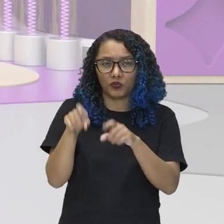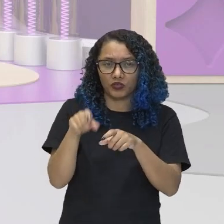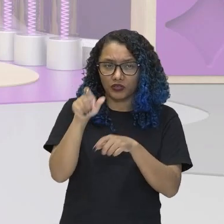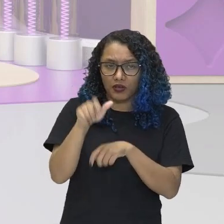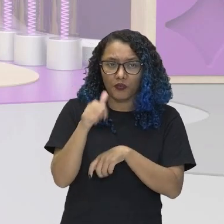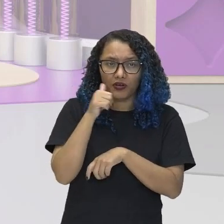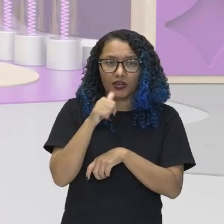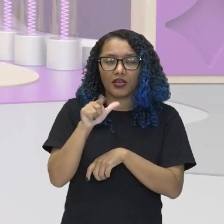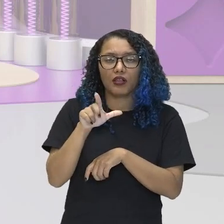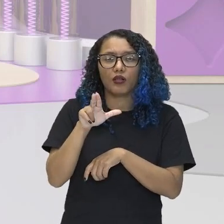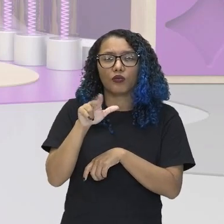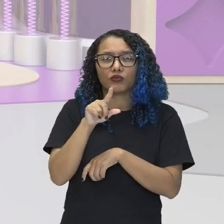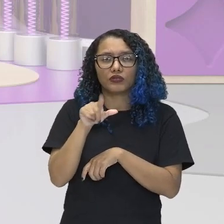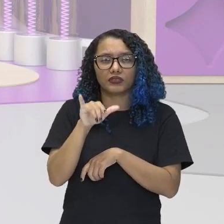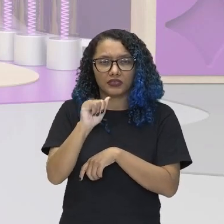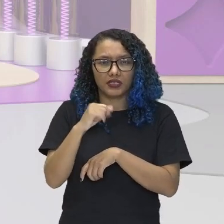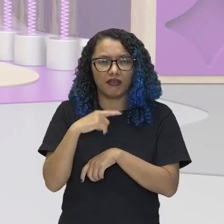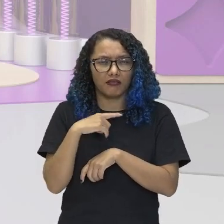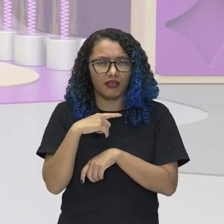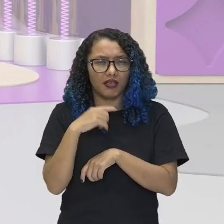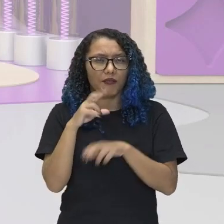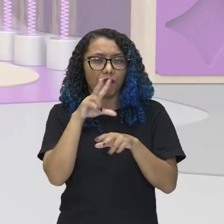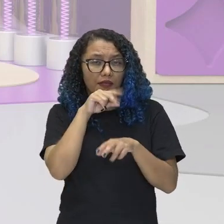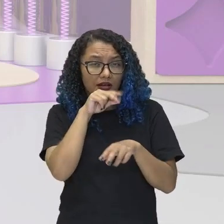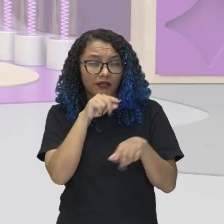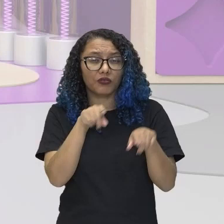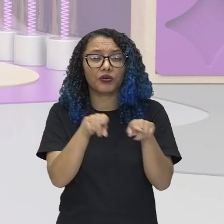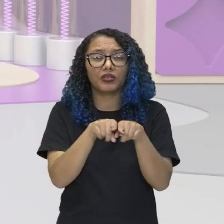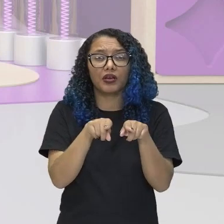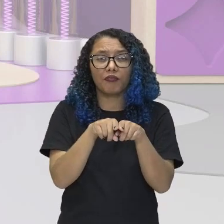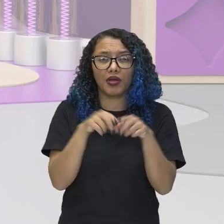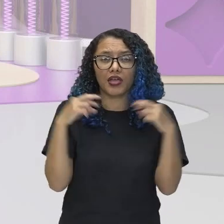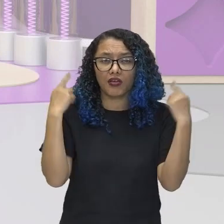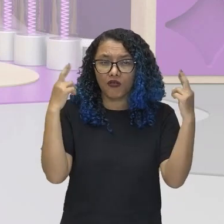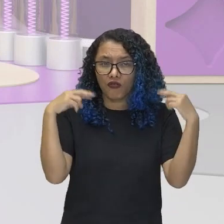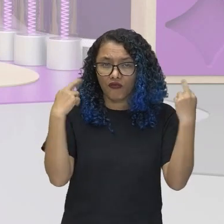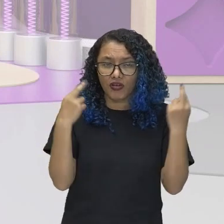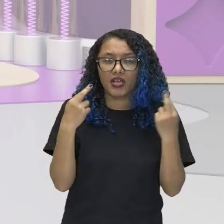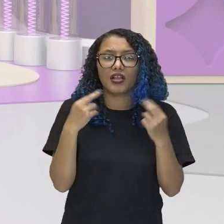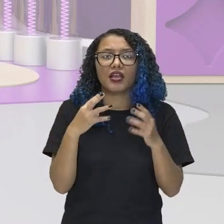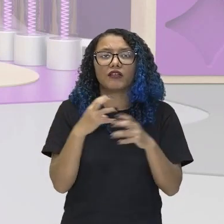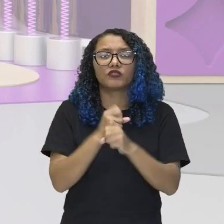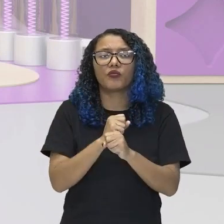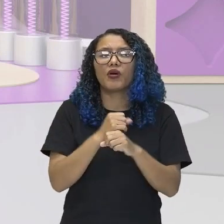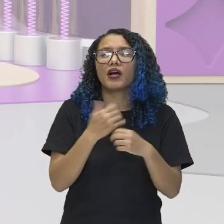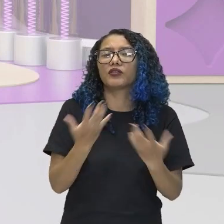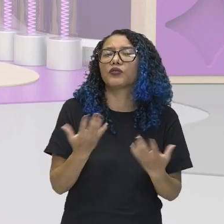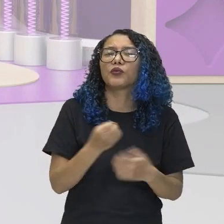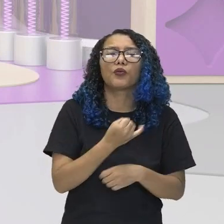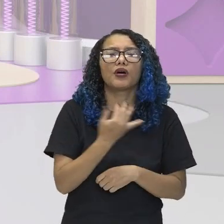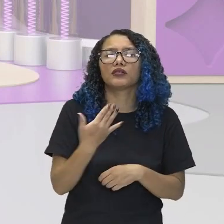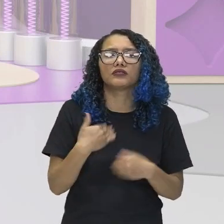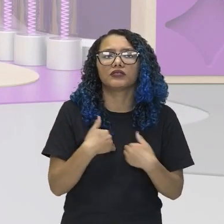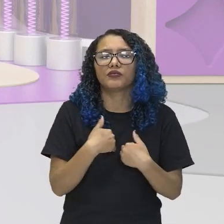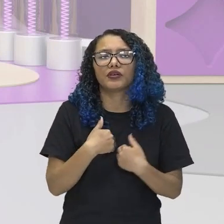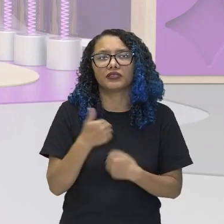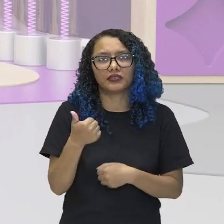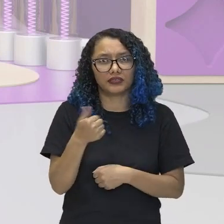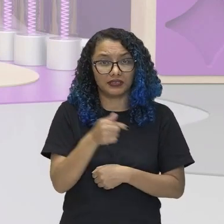Luzia há patos e ovelhas, num total de 17 animais. Ao todo,